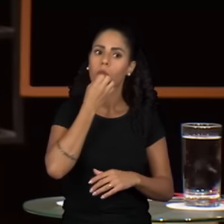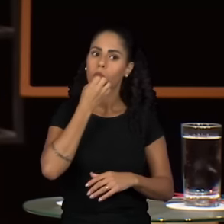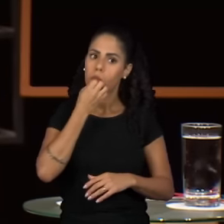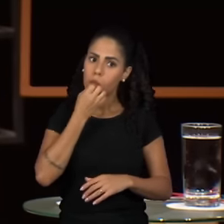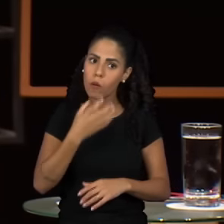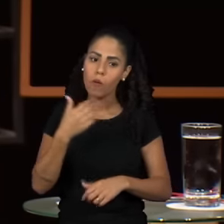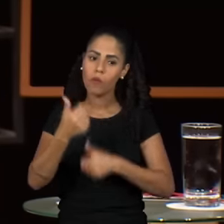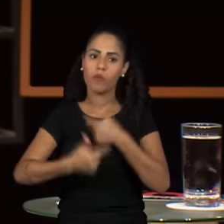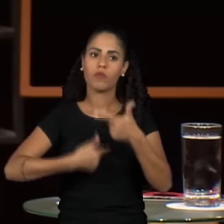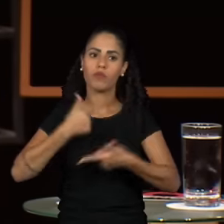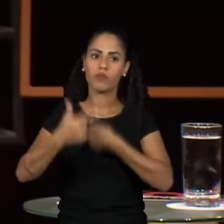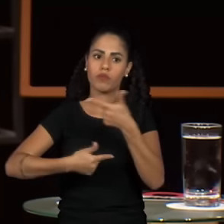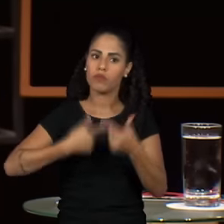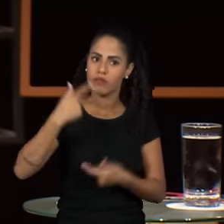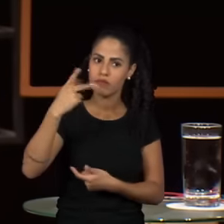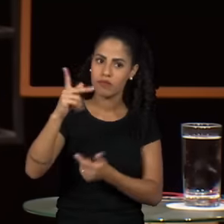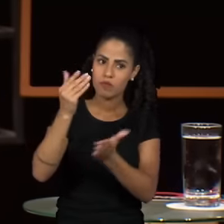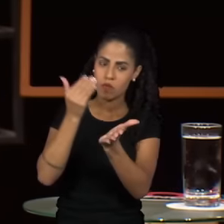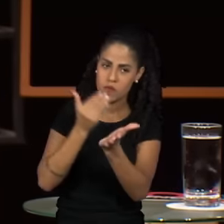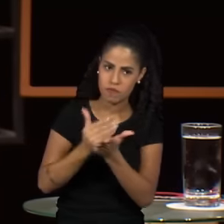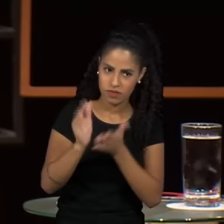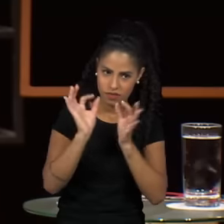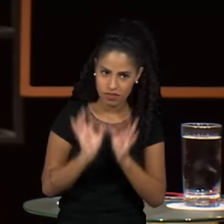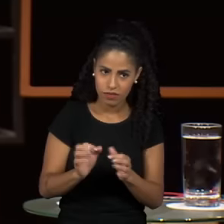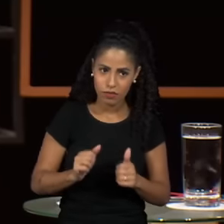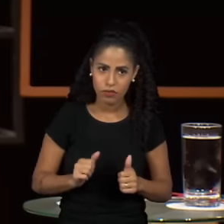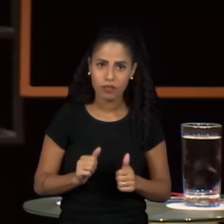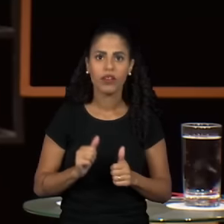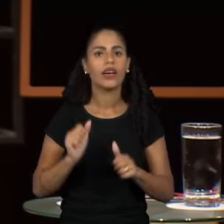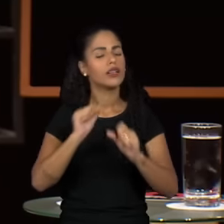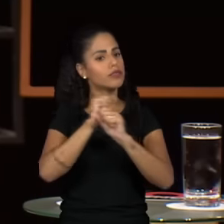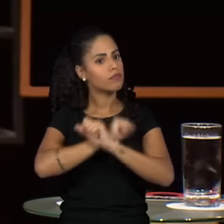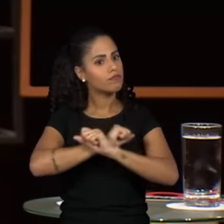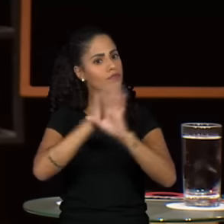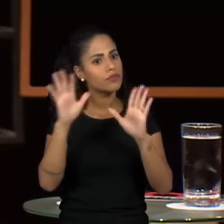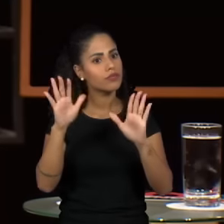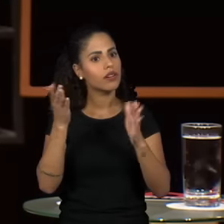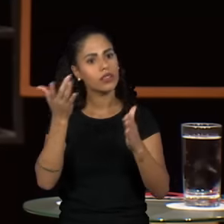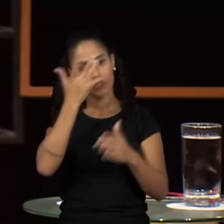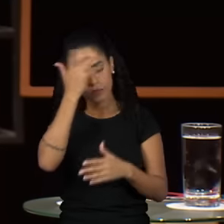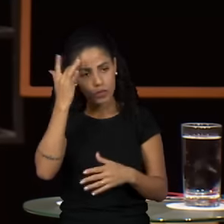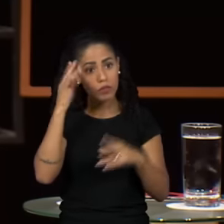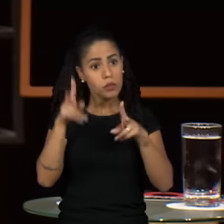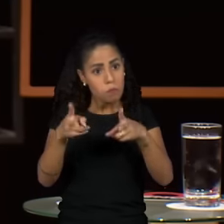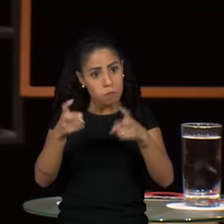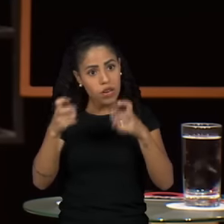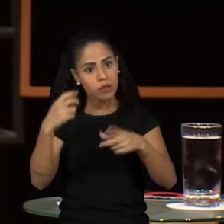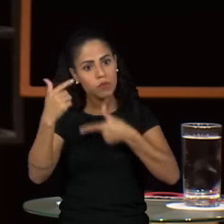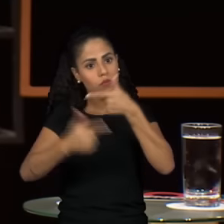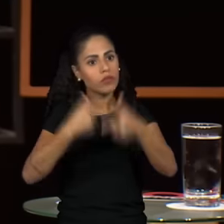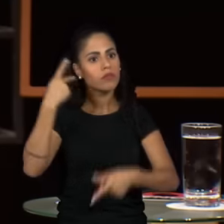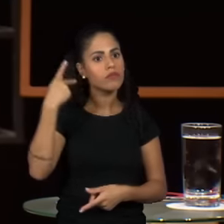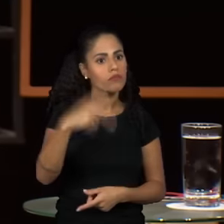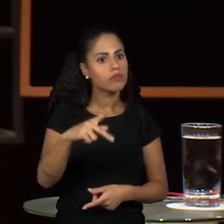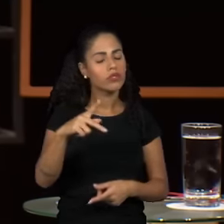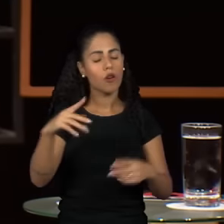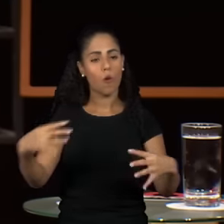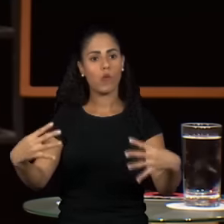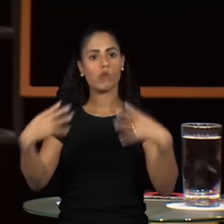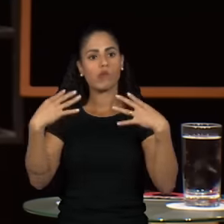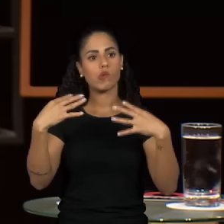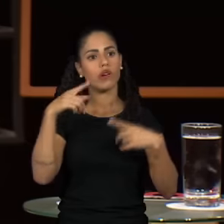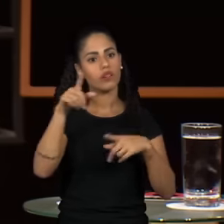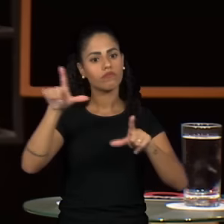sólida para o seu trabalho, para o seu início de carreira, né? Foi. Isso transpareceu no seu trabalho, as pessoas viram. Então, era natural que, em algum momento, a